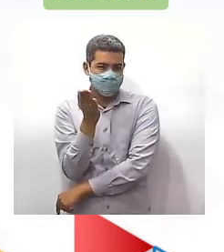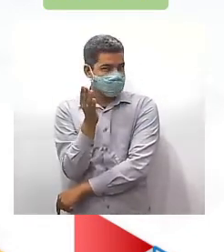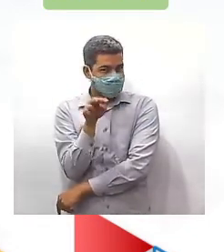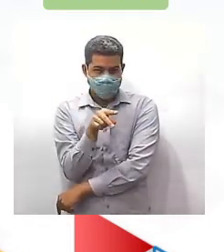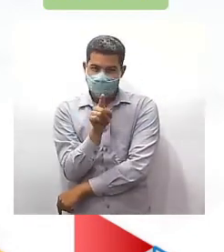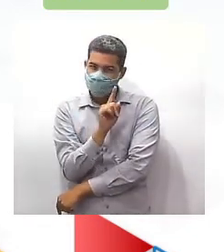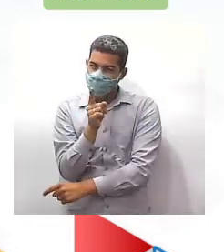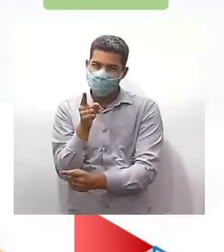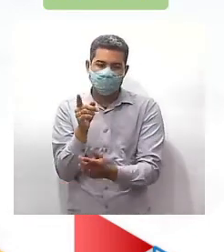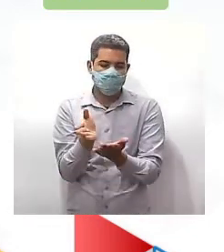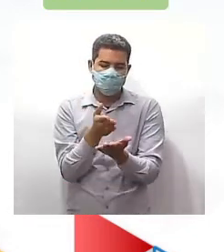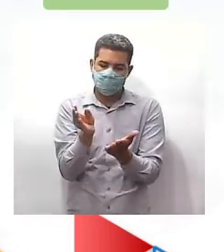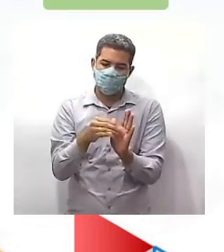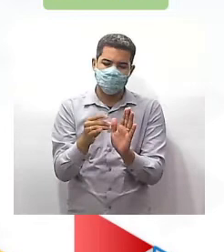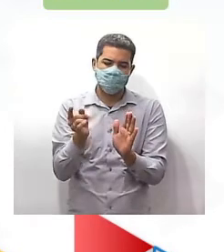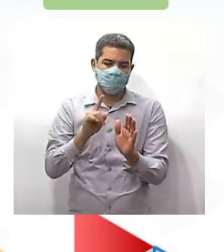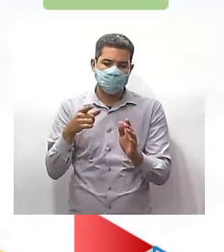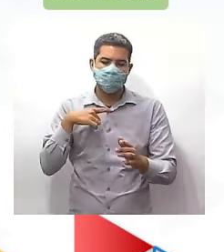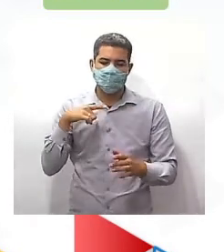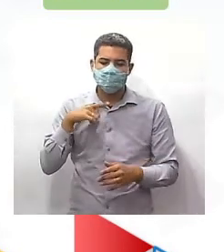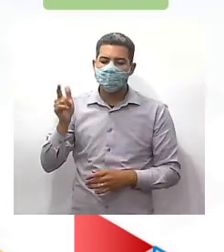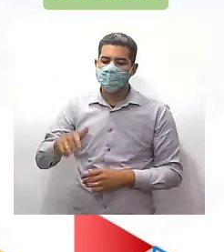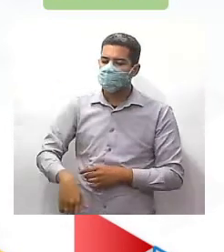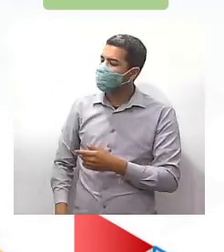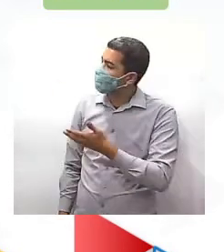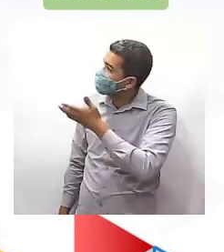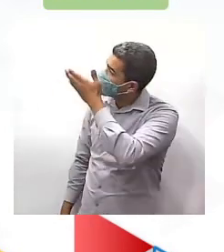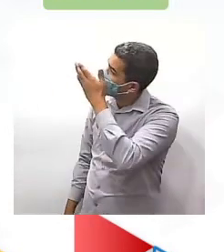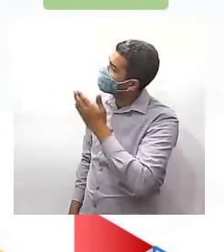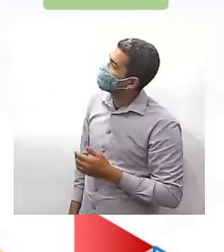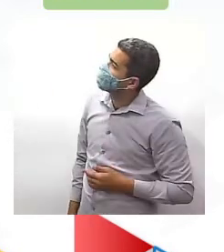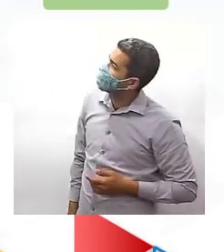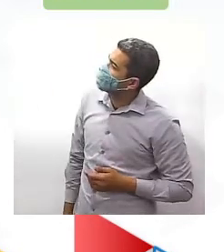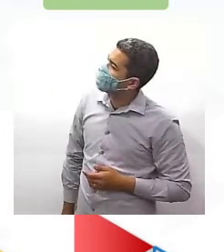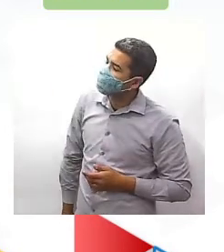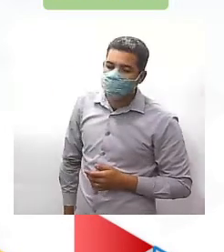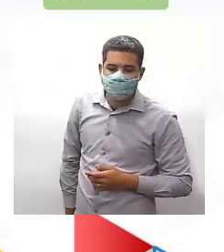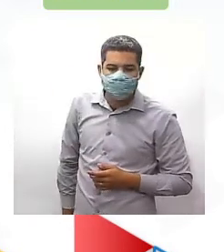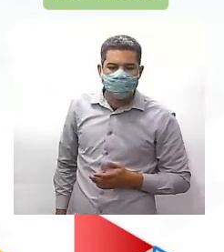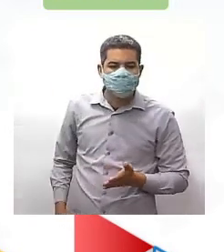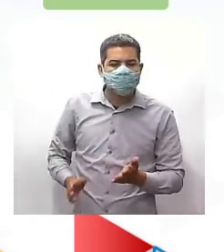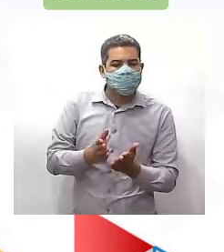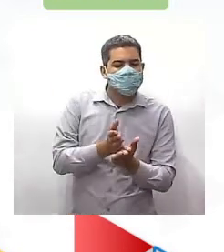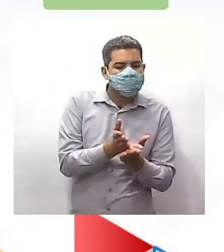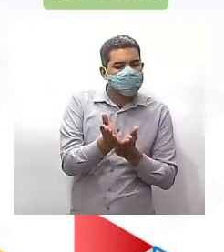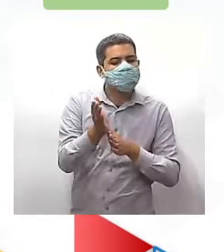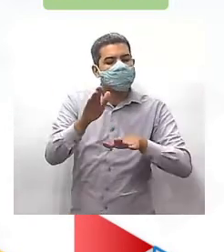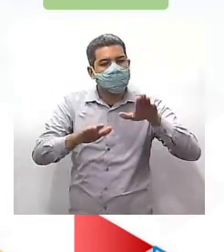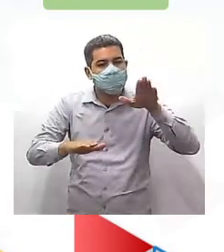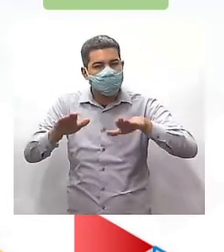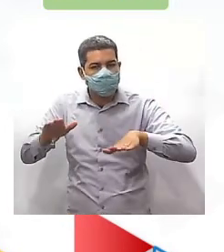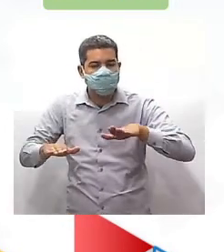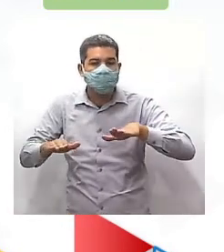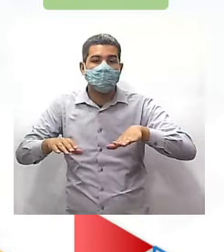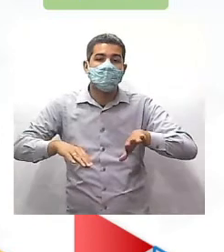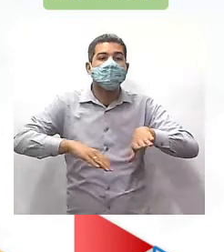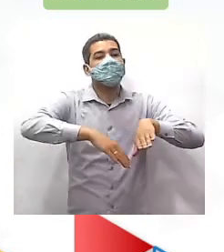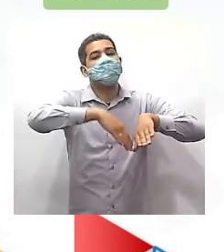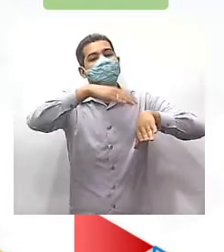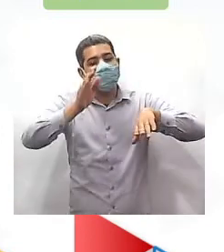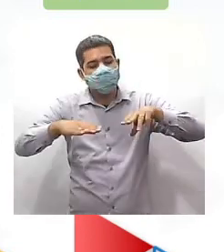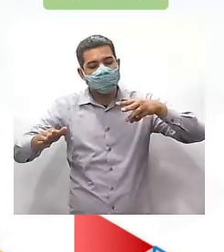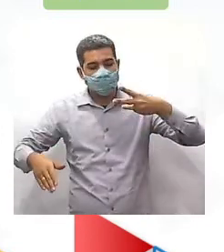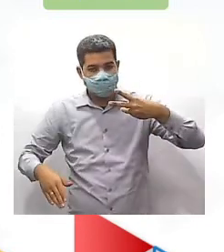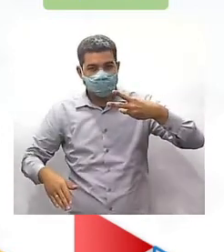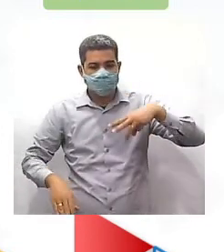desvio médio, variância e desvio padrão. Professor, para que servem essas coisas? para eu ter uma leitura, para